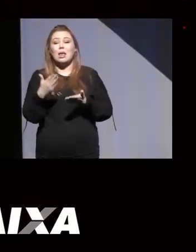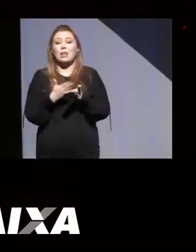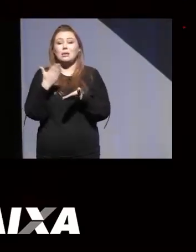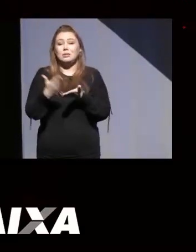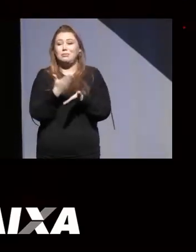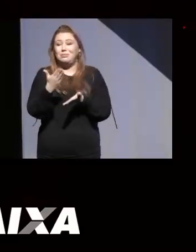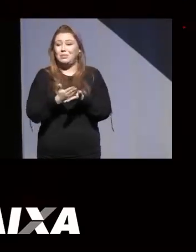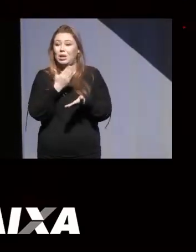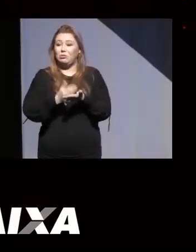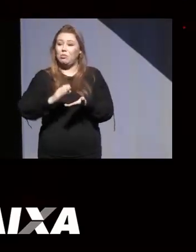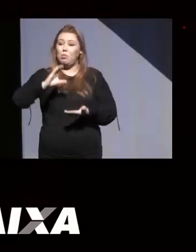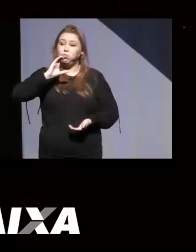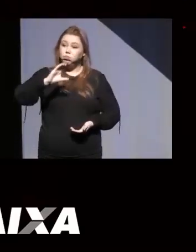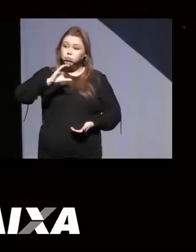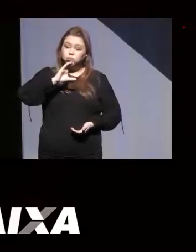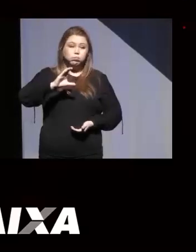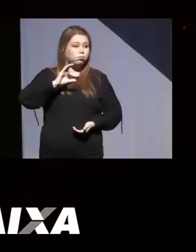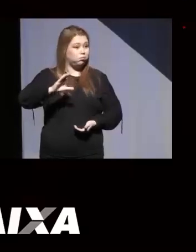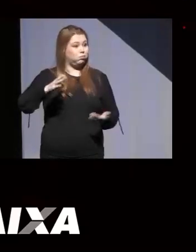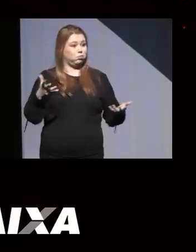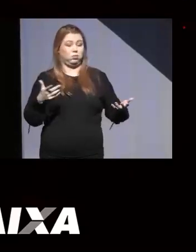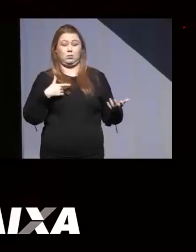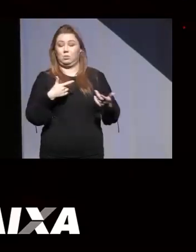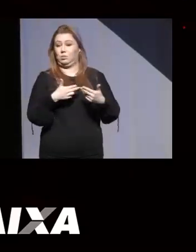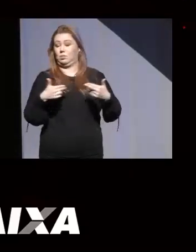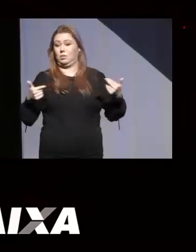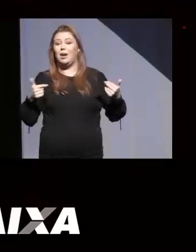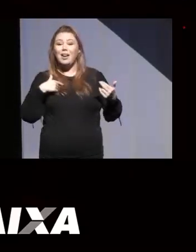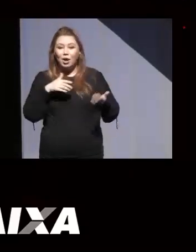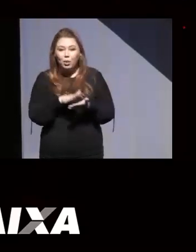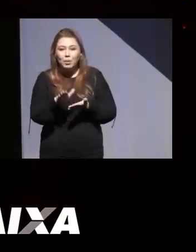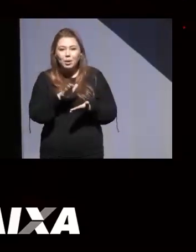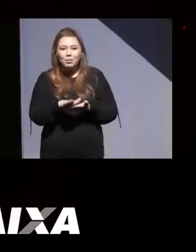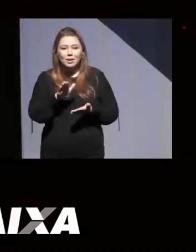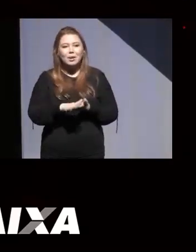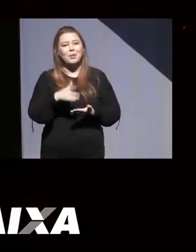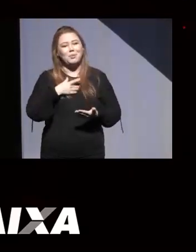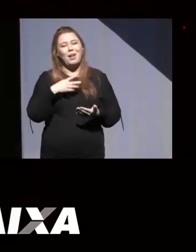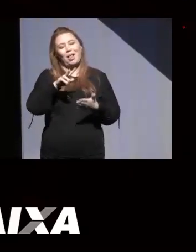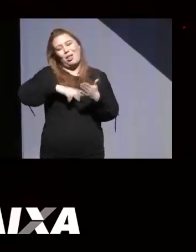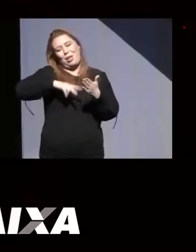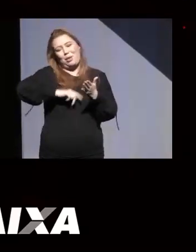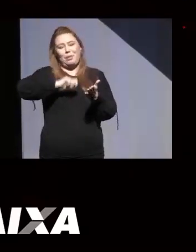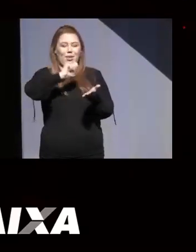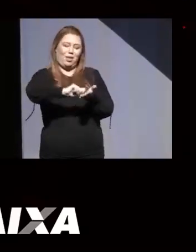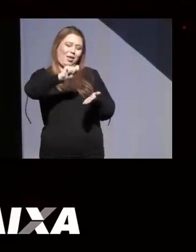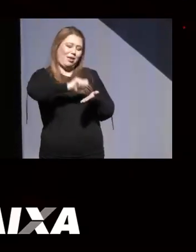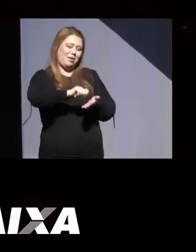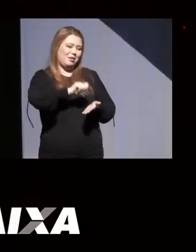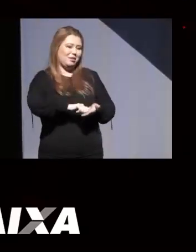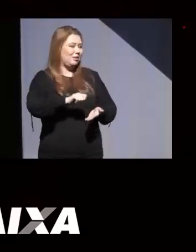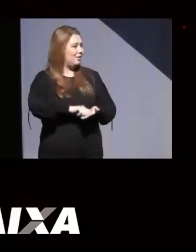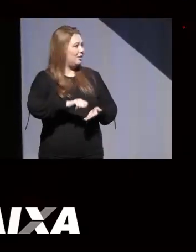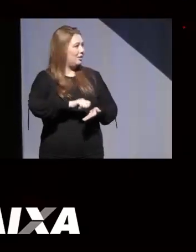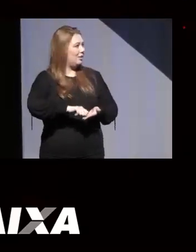coisa, assim, um negócio do outro mundo. Eu imprimi para poder ler, riscar, aquela coisa toda,